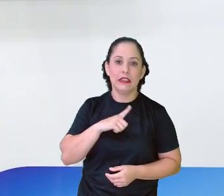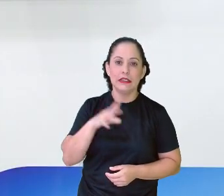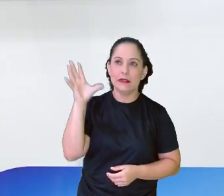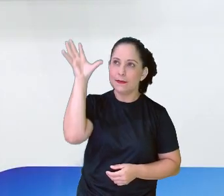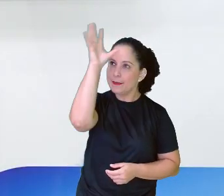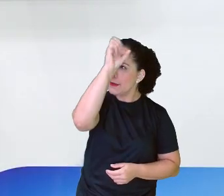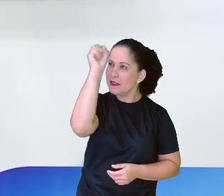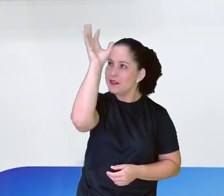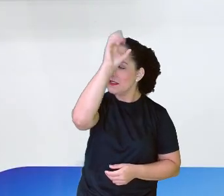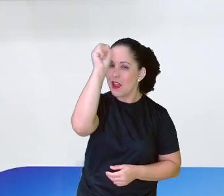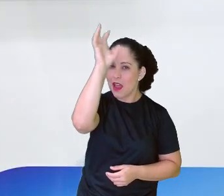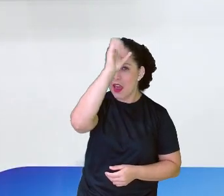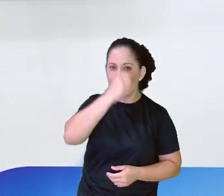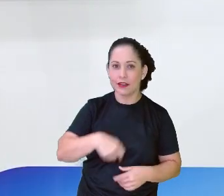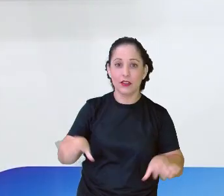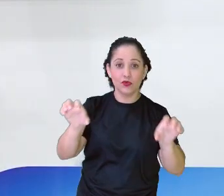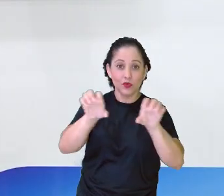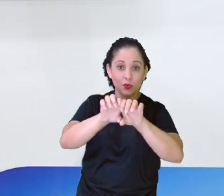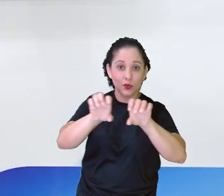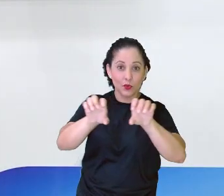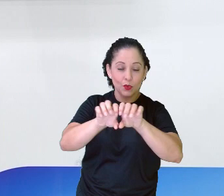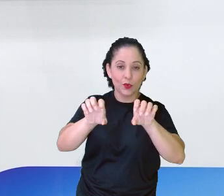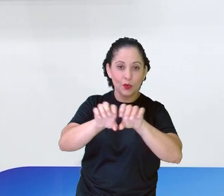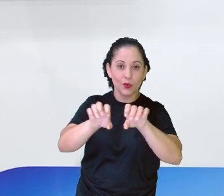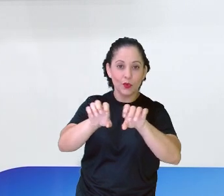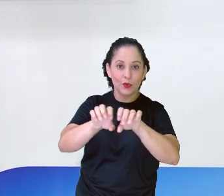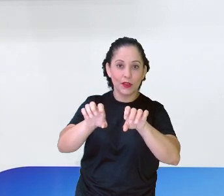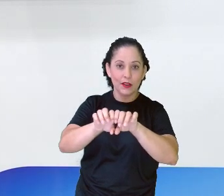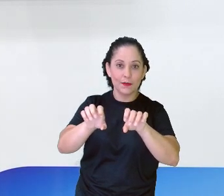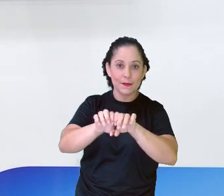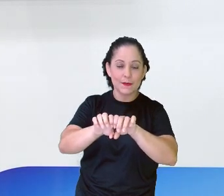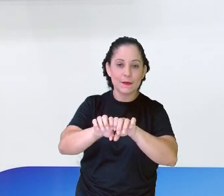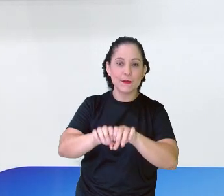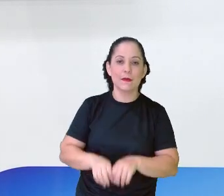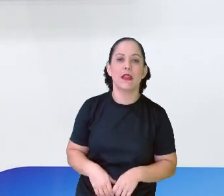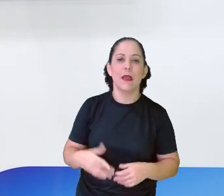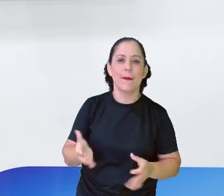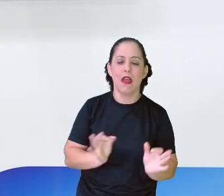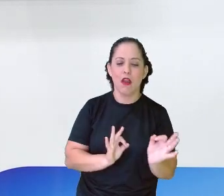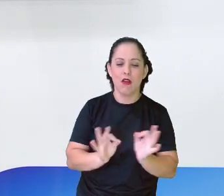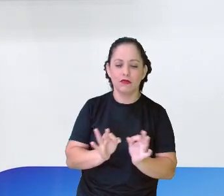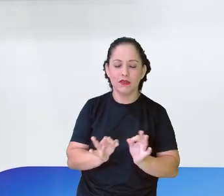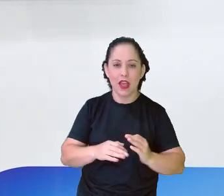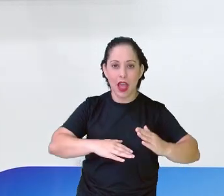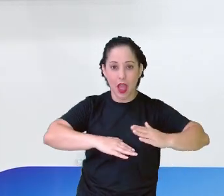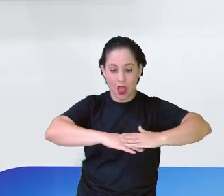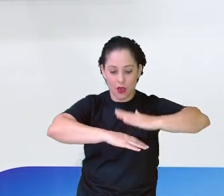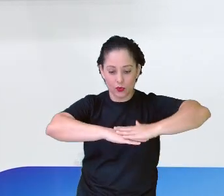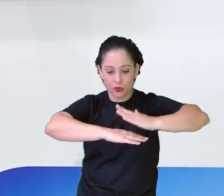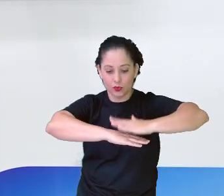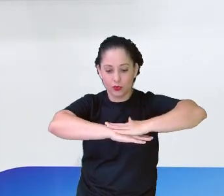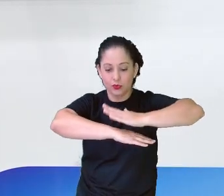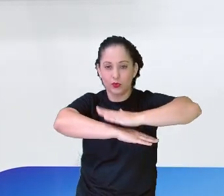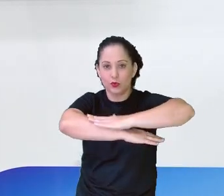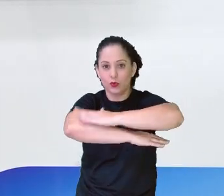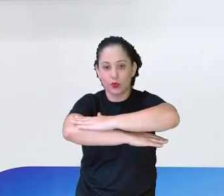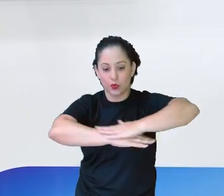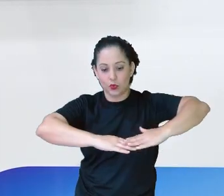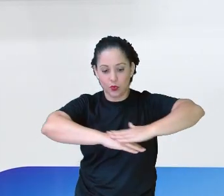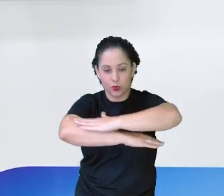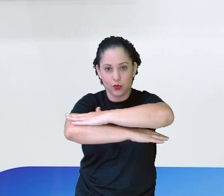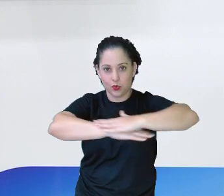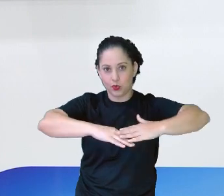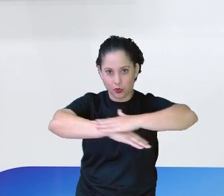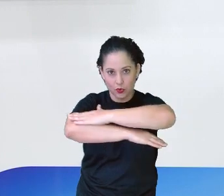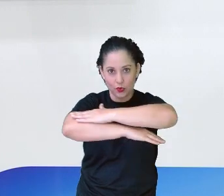área de estrutura, para poder asfaltar, as pessoas aprenderam mais sobre os materiais que poderiam usar para